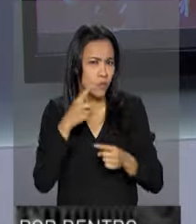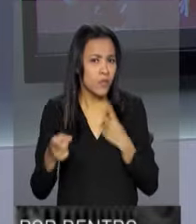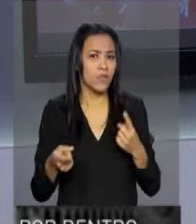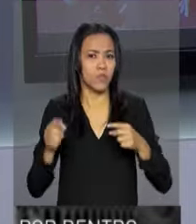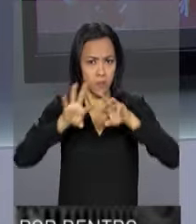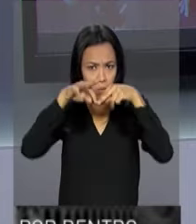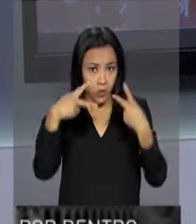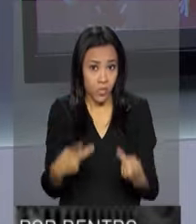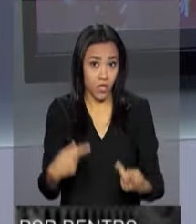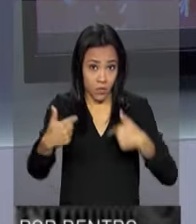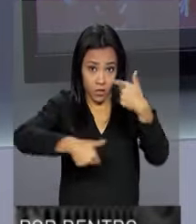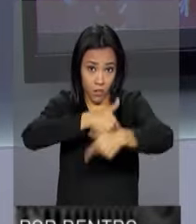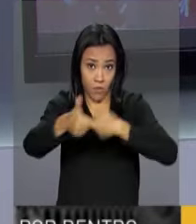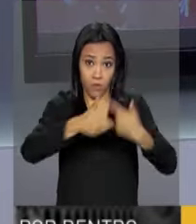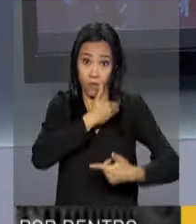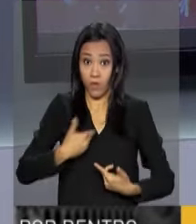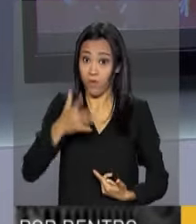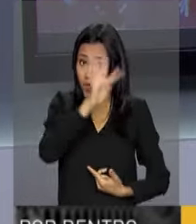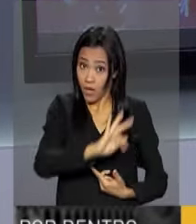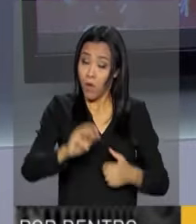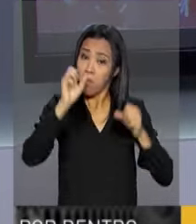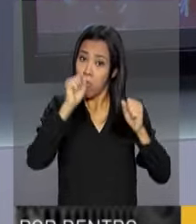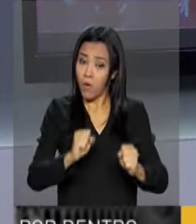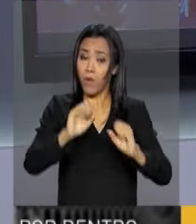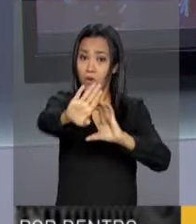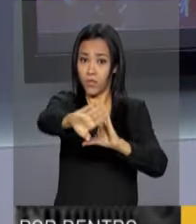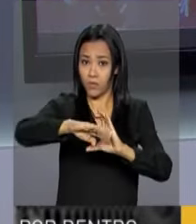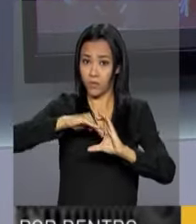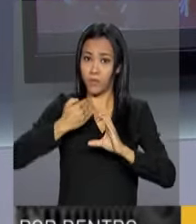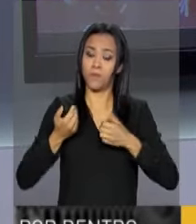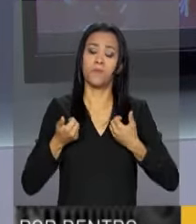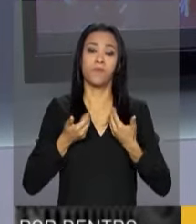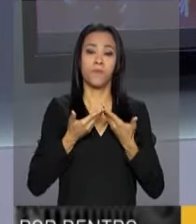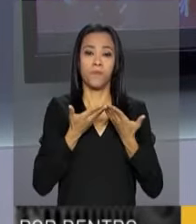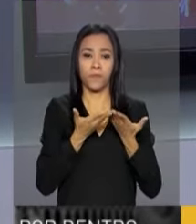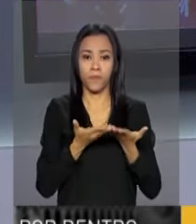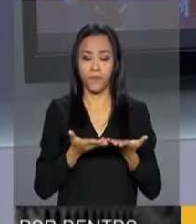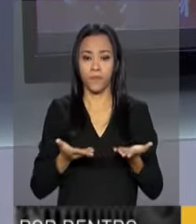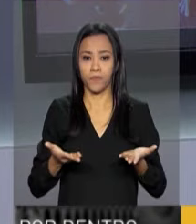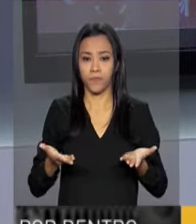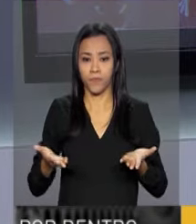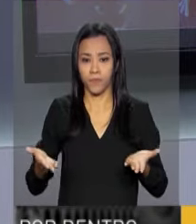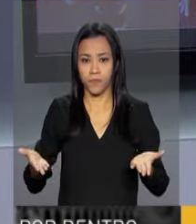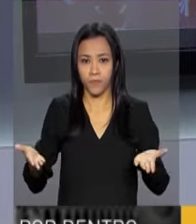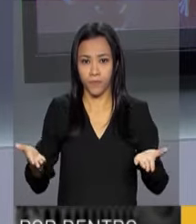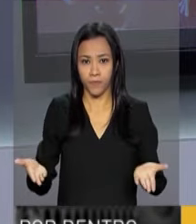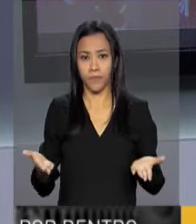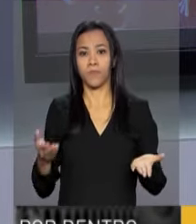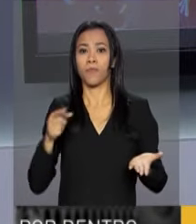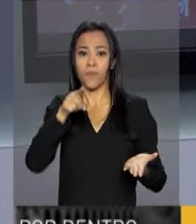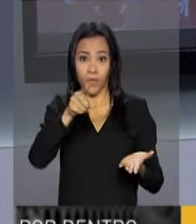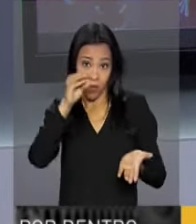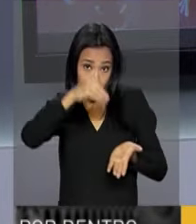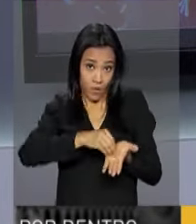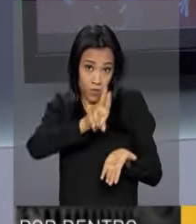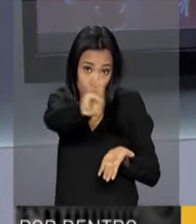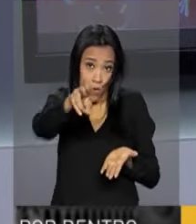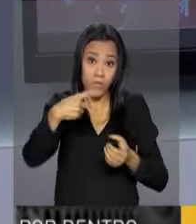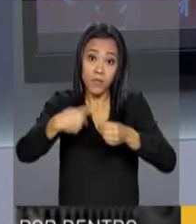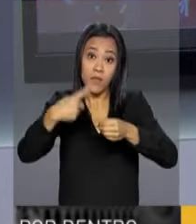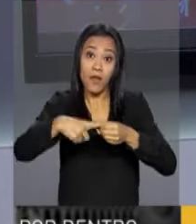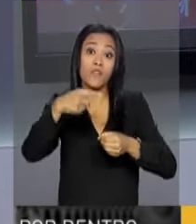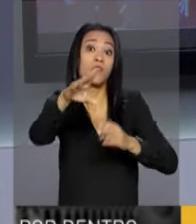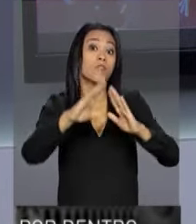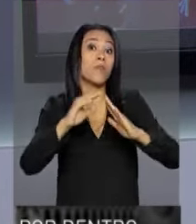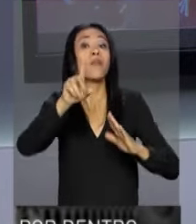algum projeto são do governo federal escreva para por dentro do governo a roupa presidencia.gov.br informe o seu nome à